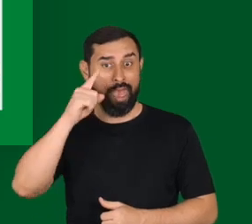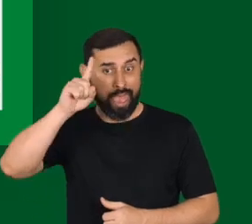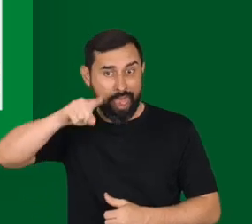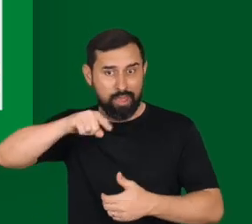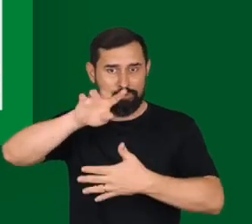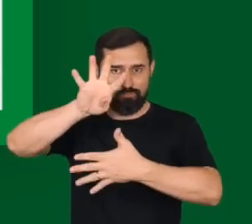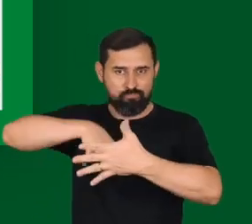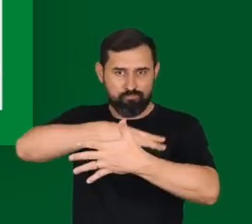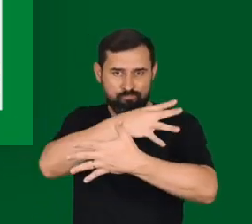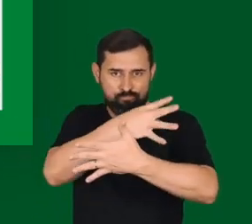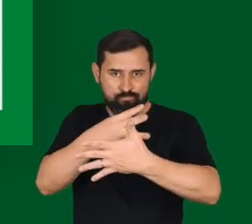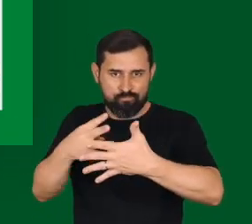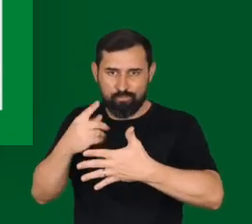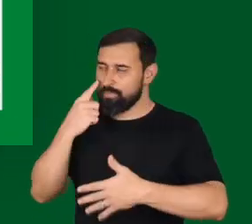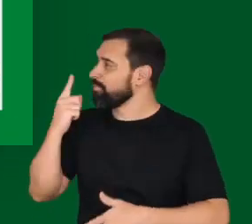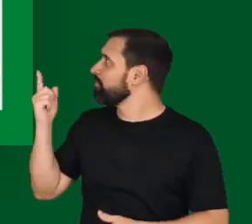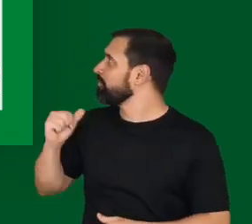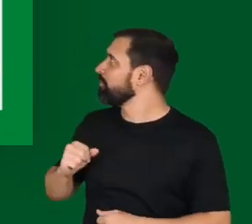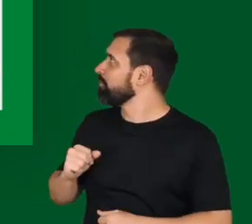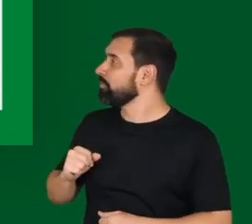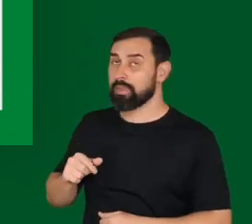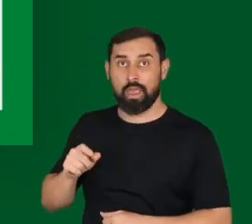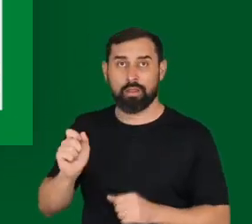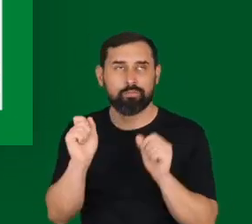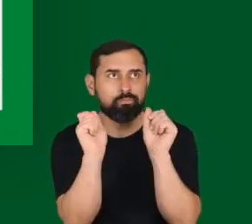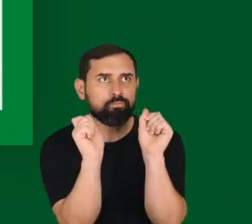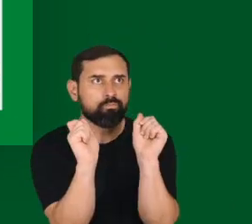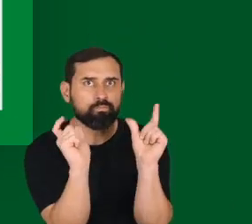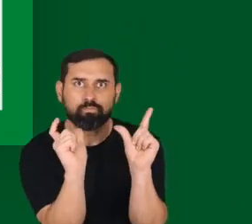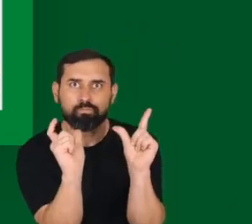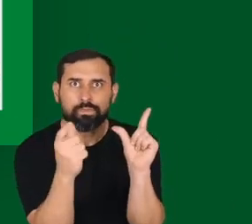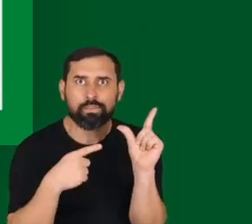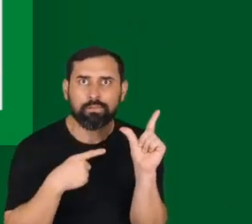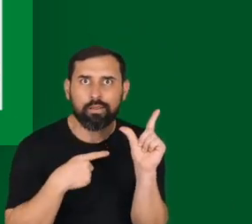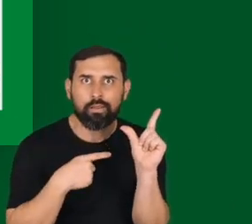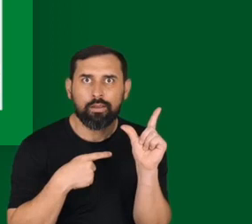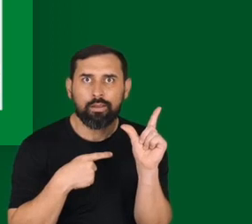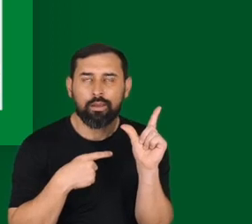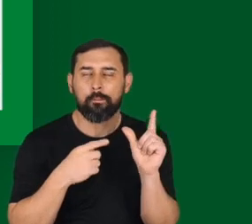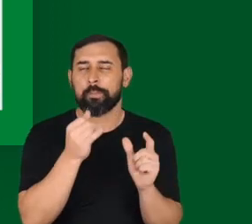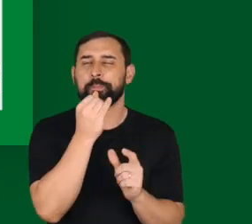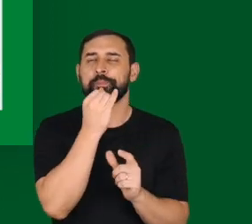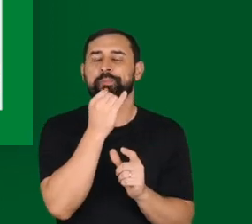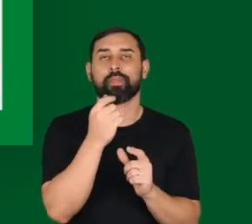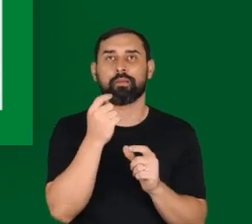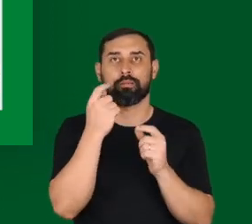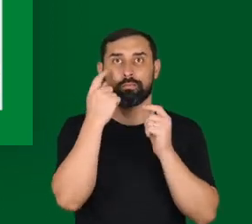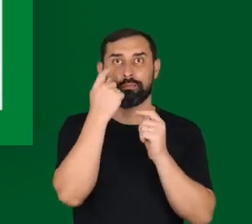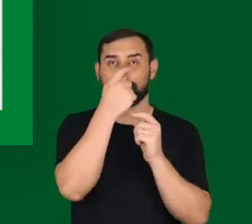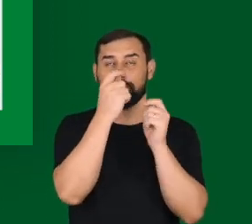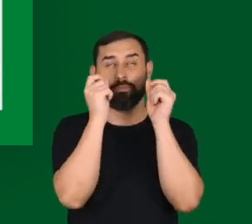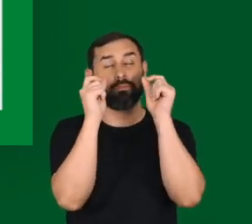rápida que a gente vai avaliar se o paciente está em alerta, ou seja, ele está abrindo um olho, ele está